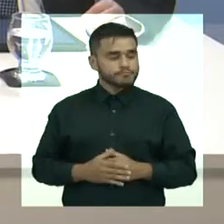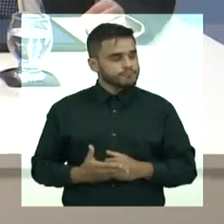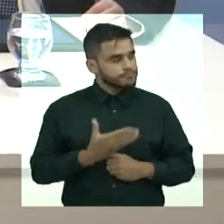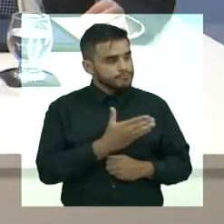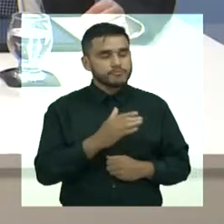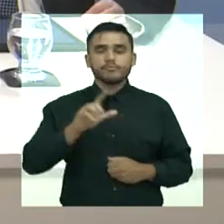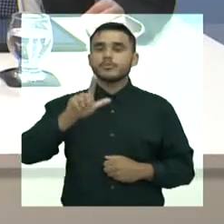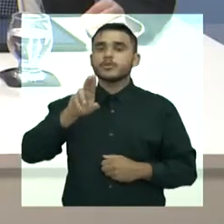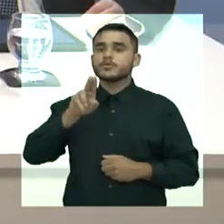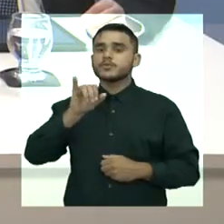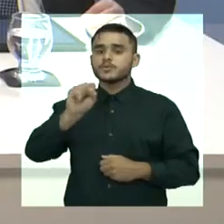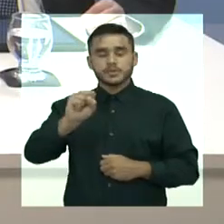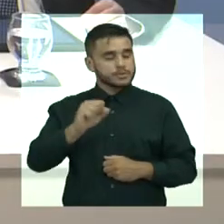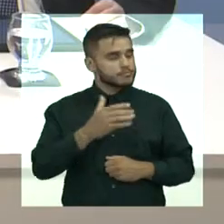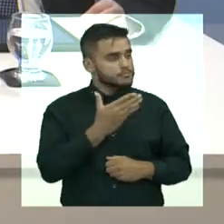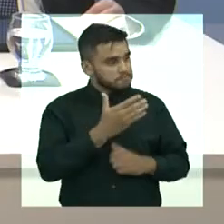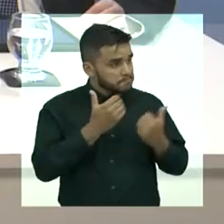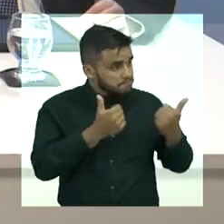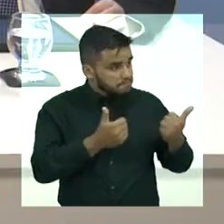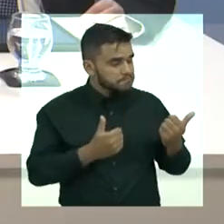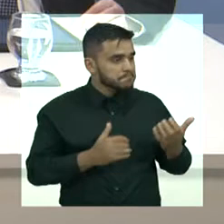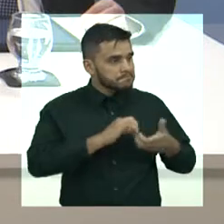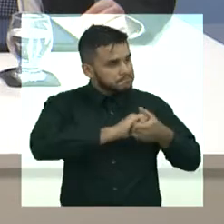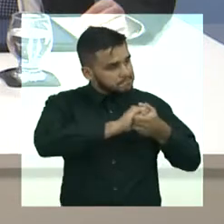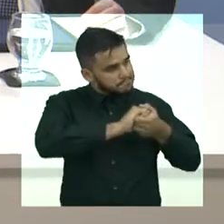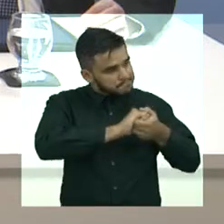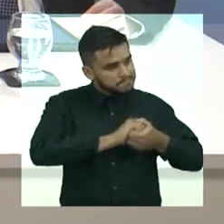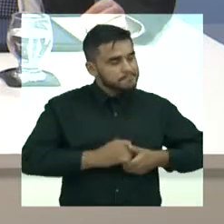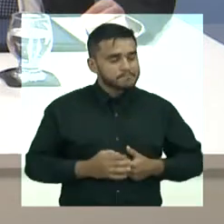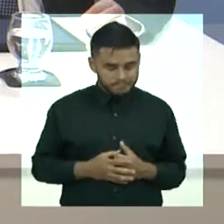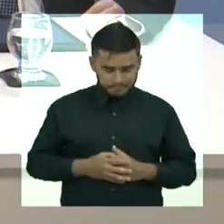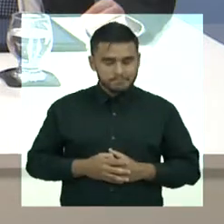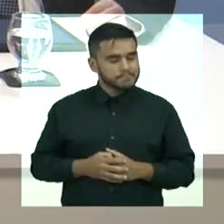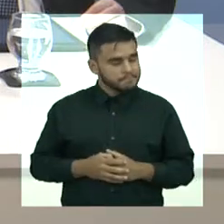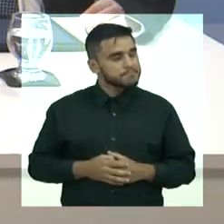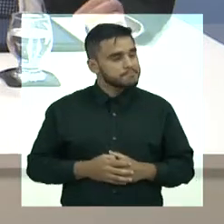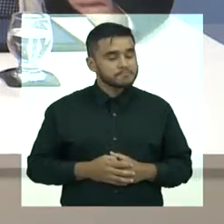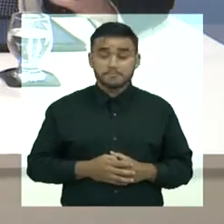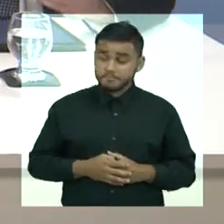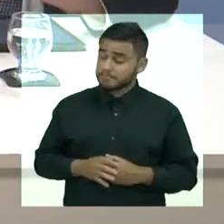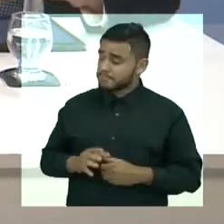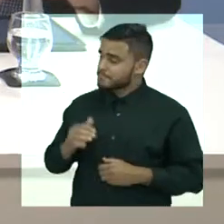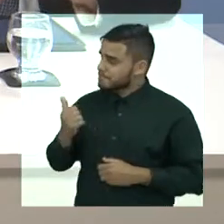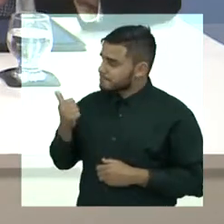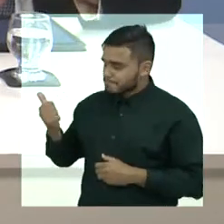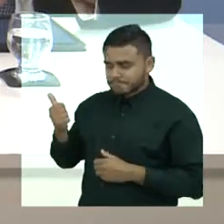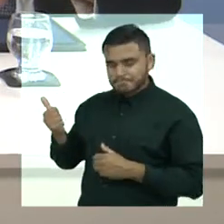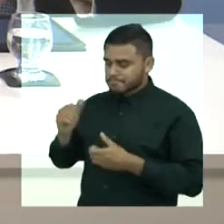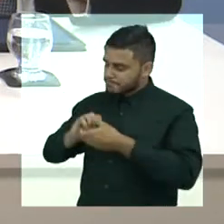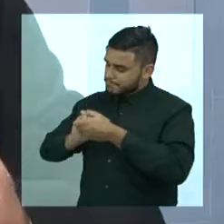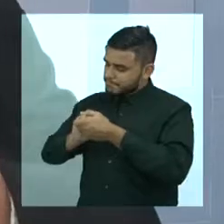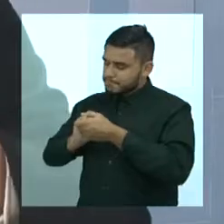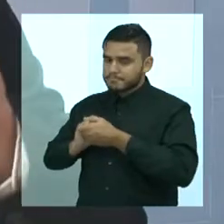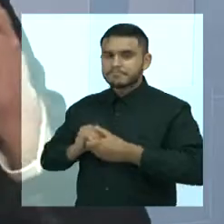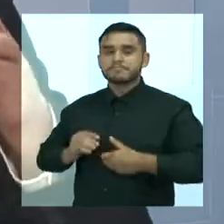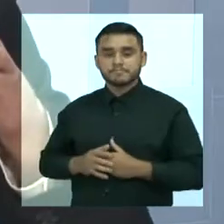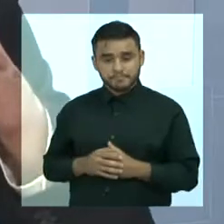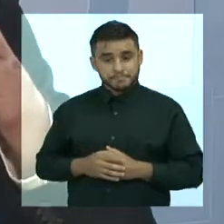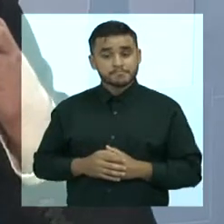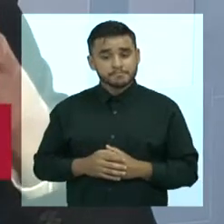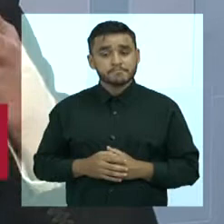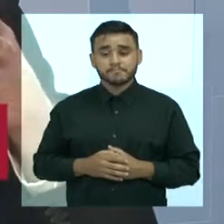consultor político, mais uma vez, é um prazer recebê-lo aqui no programa, tudo bem? Tudo. É interessante, né, Paulo? Não